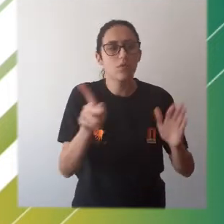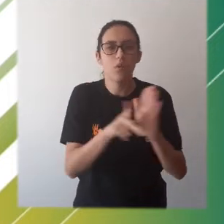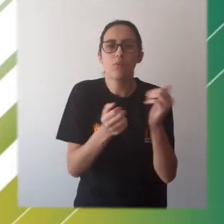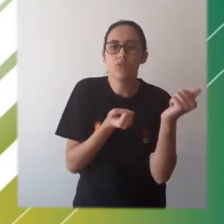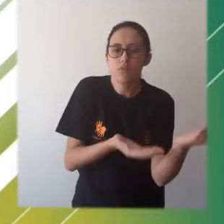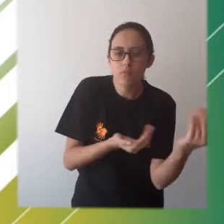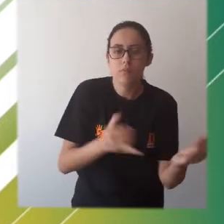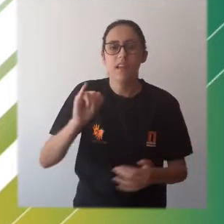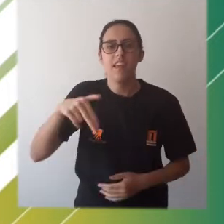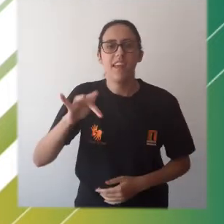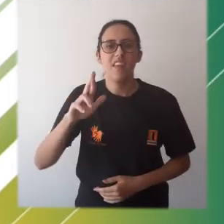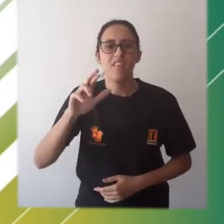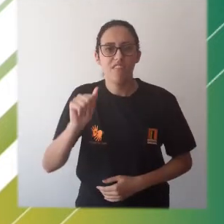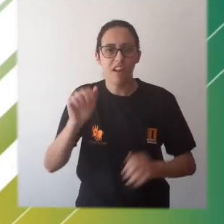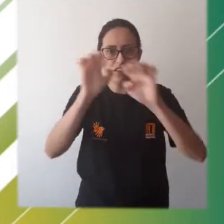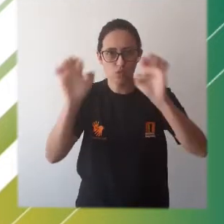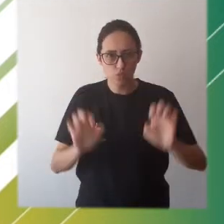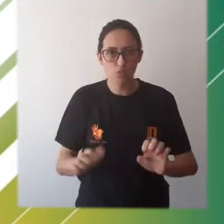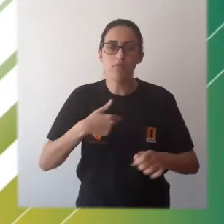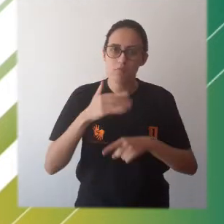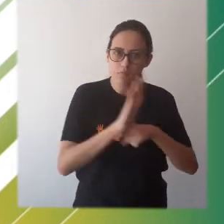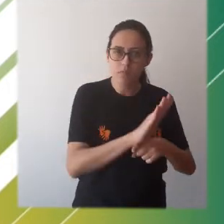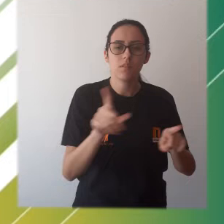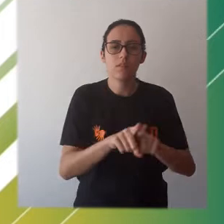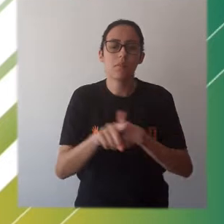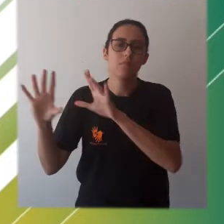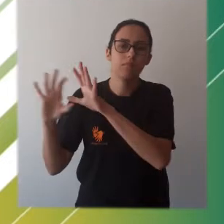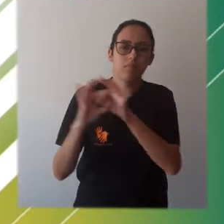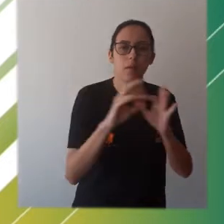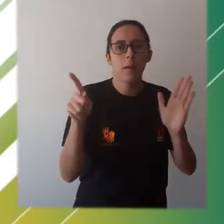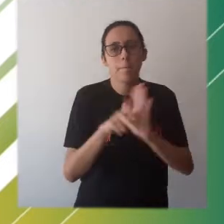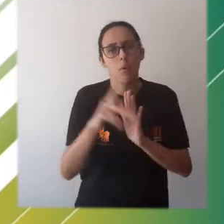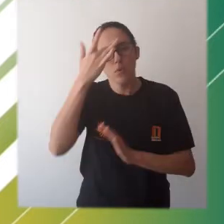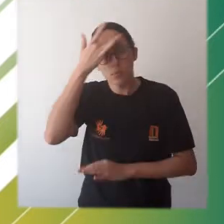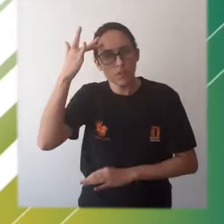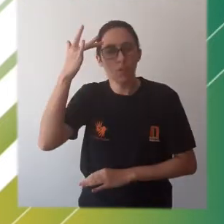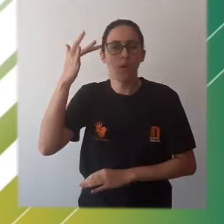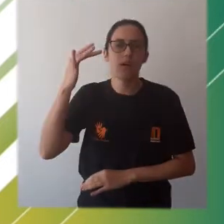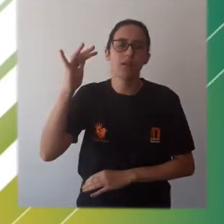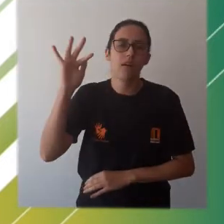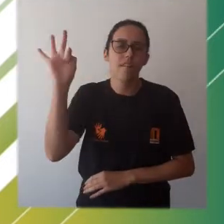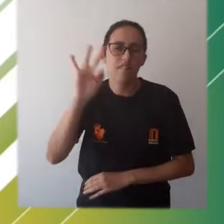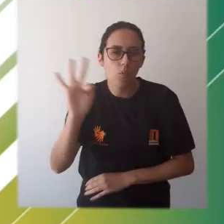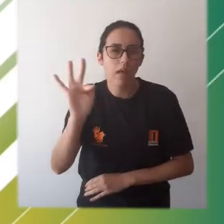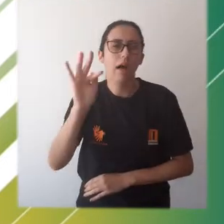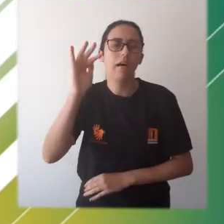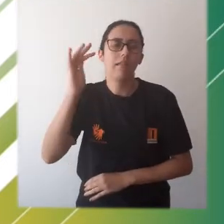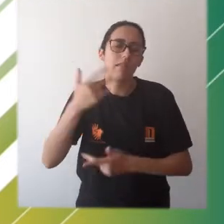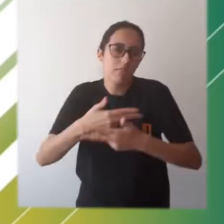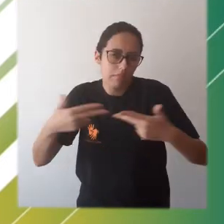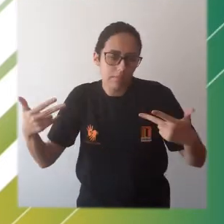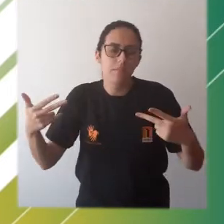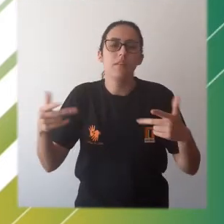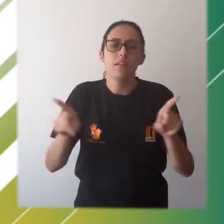de juventude e infraestrutura, onde fui implementar as Olimpíadas Universitárias, as Olimpíadas Escolares. Depois